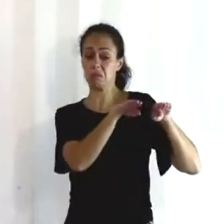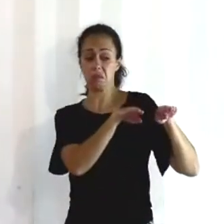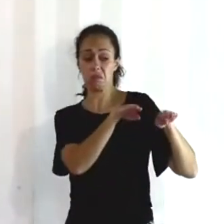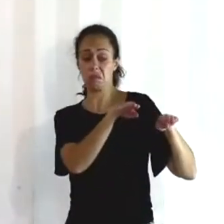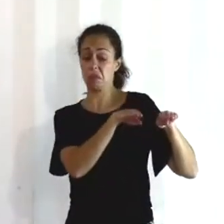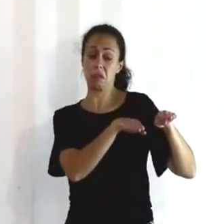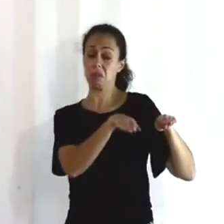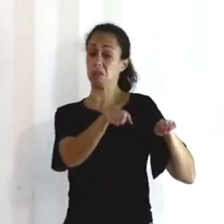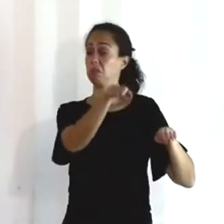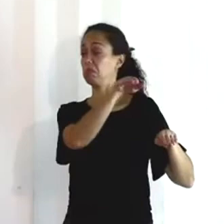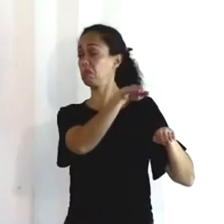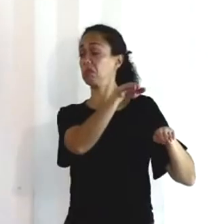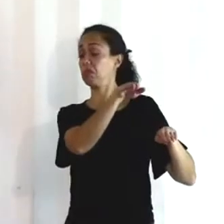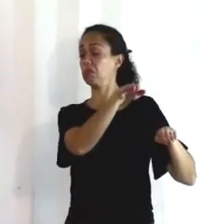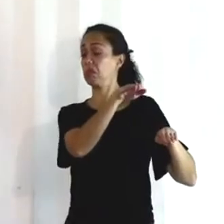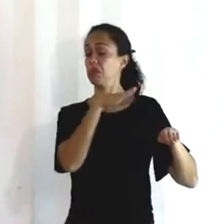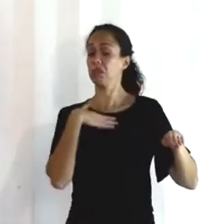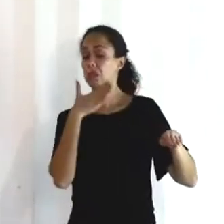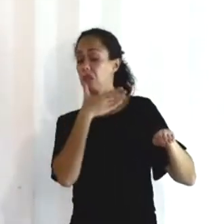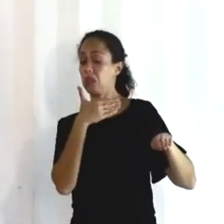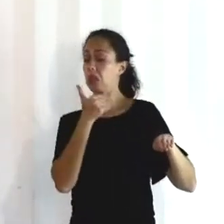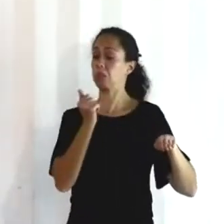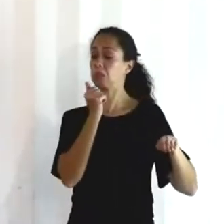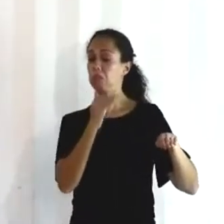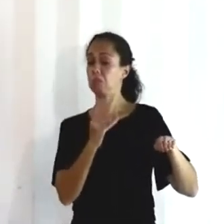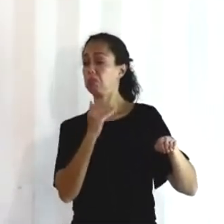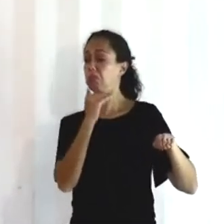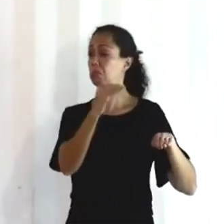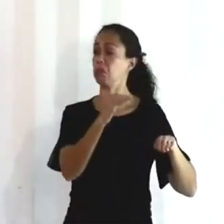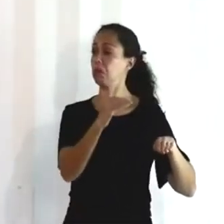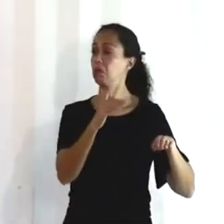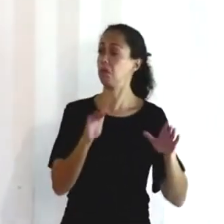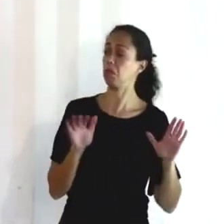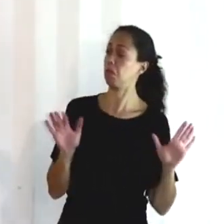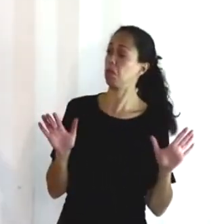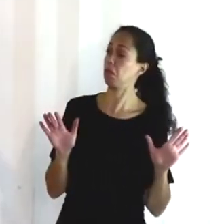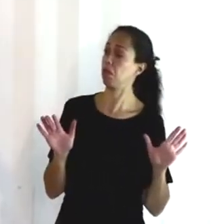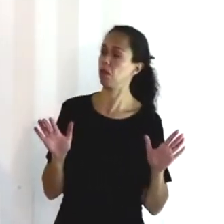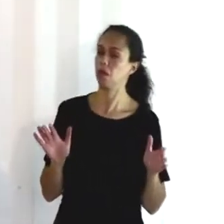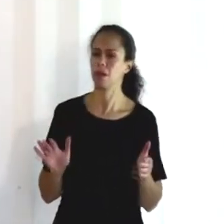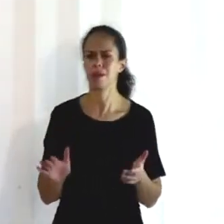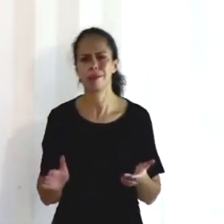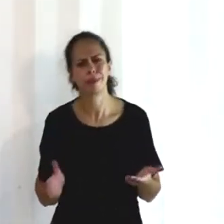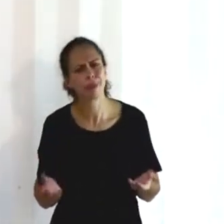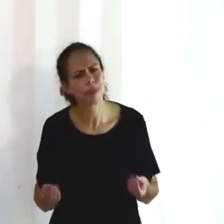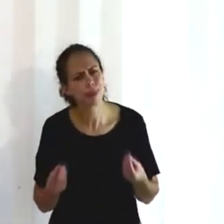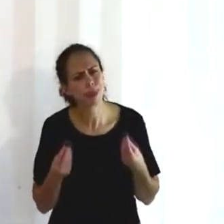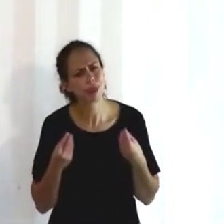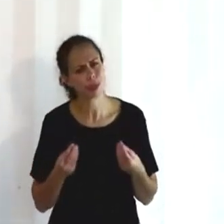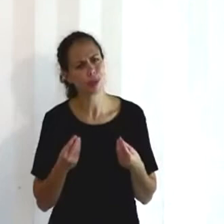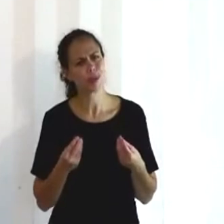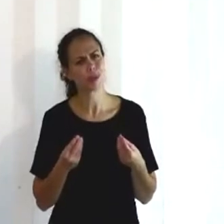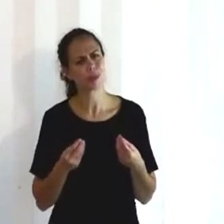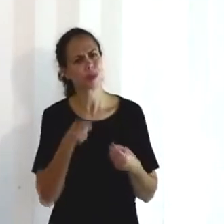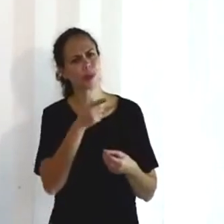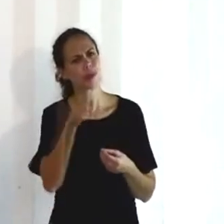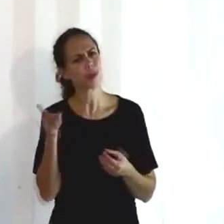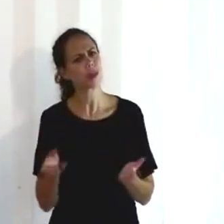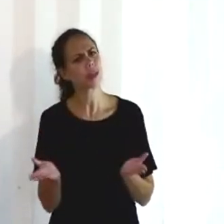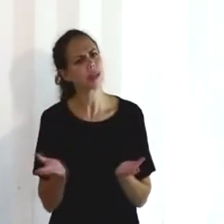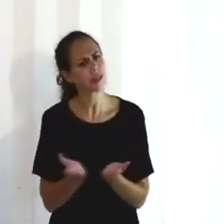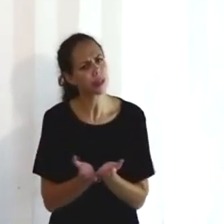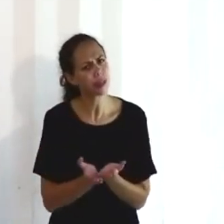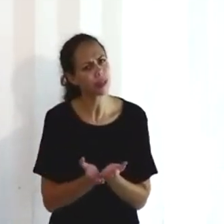a oração do fariseu. Cristãos que dizem, eu sou perdoado e está resolvido, mas não perdoam, são